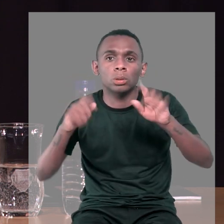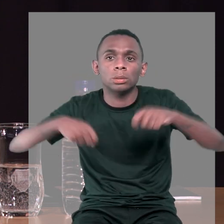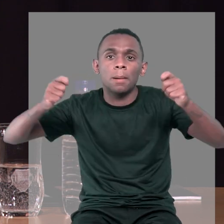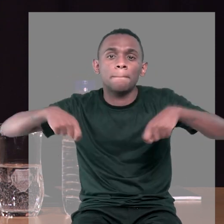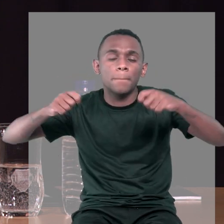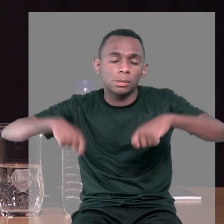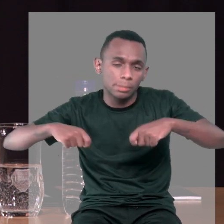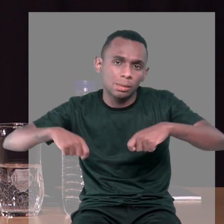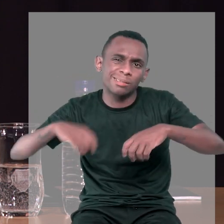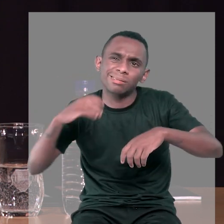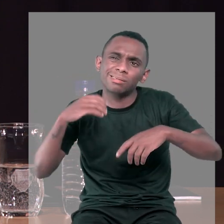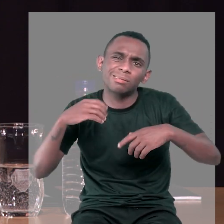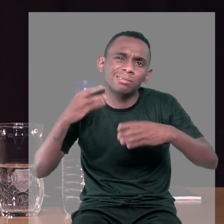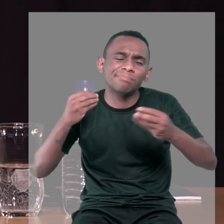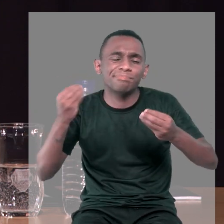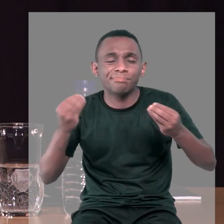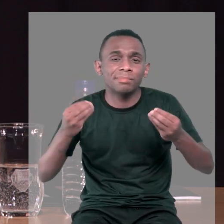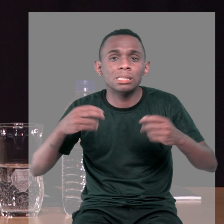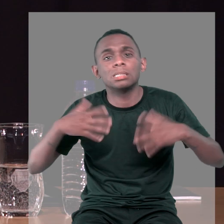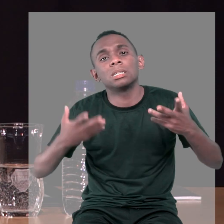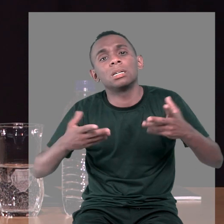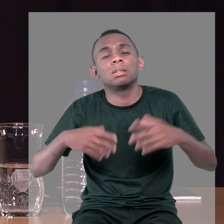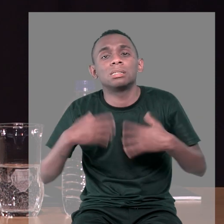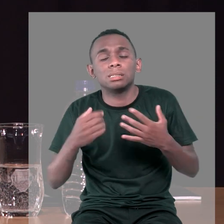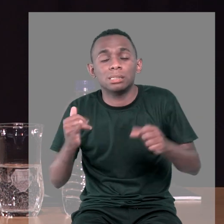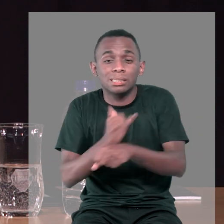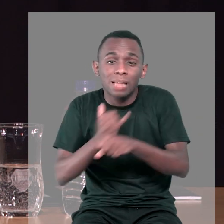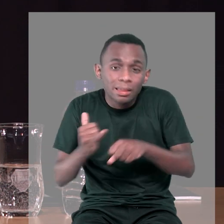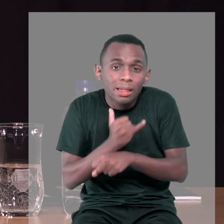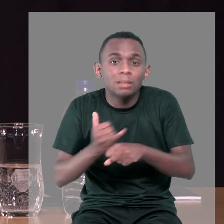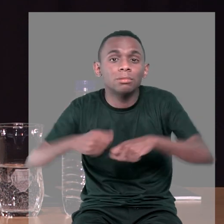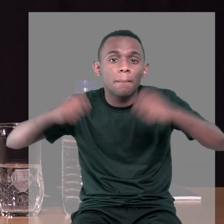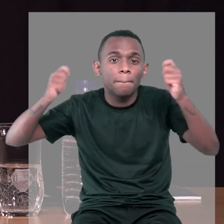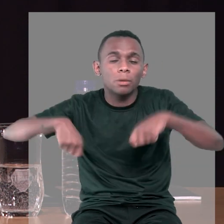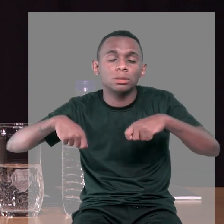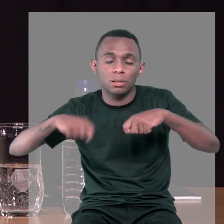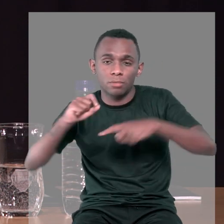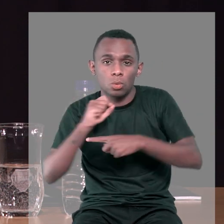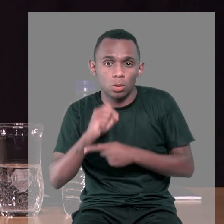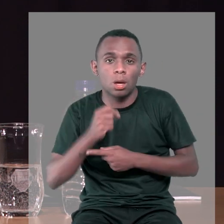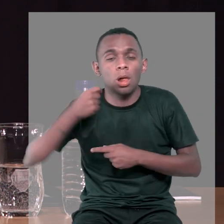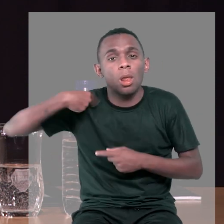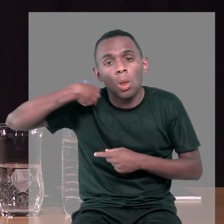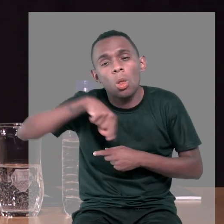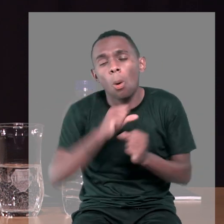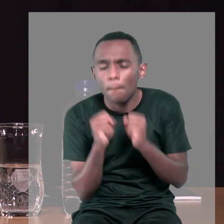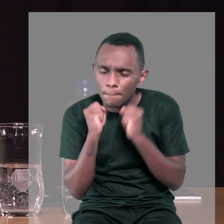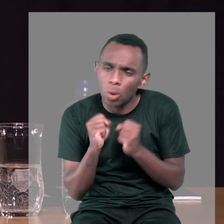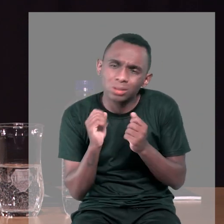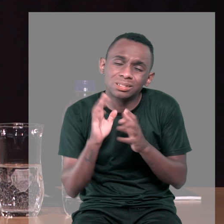também arruína a nossa relação com o outro no espaço público. A ideologia destrói o